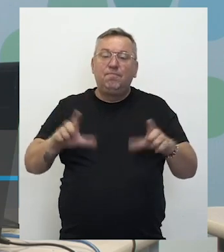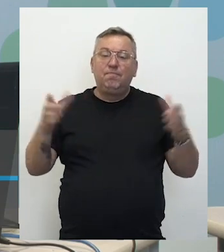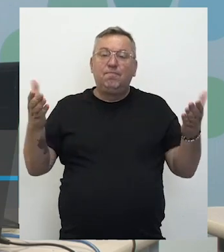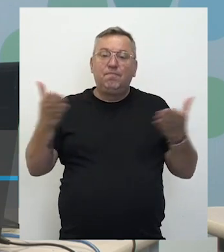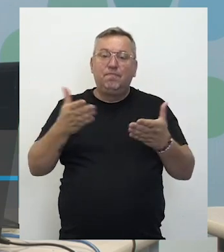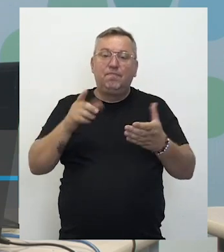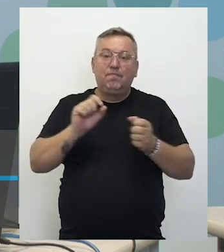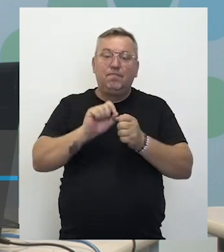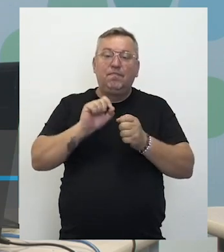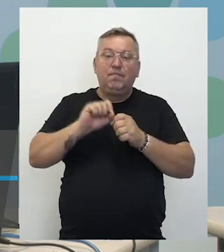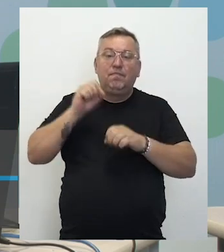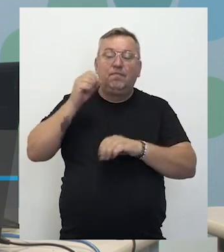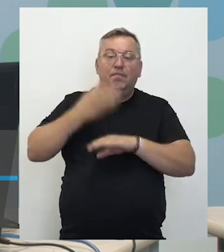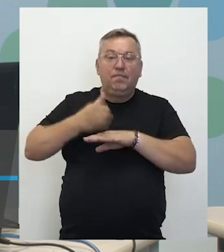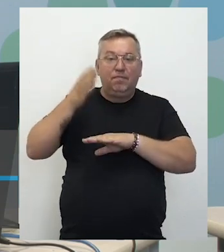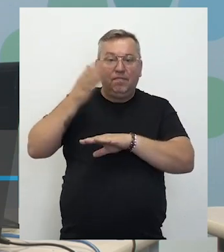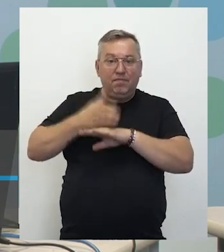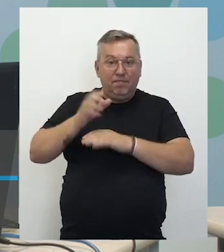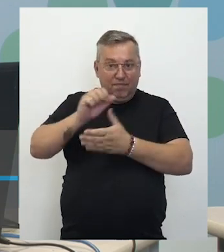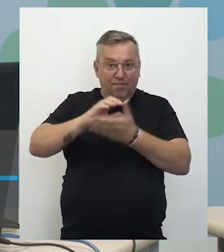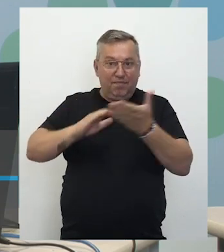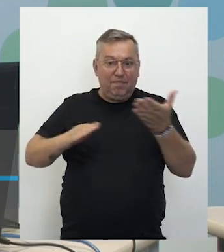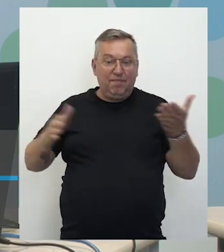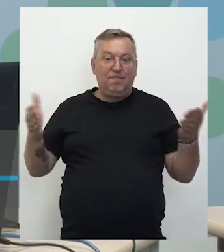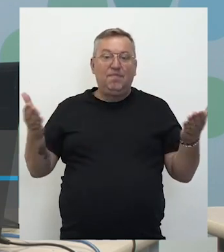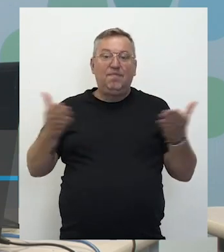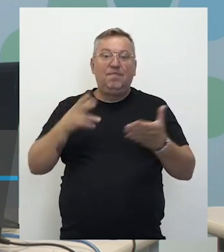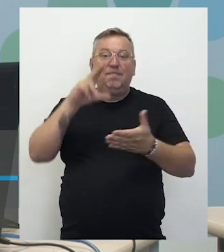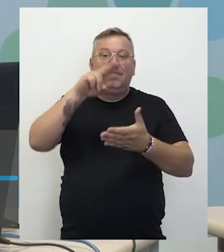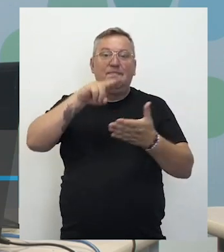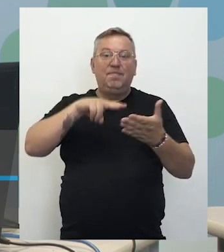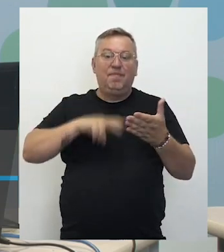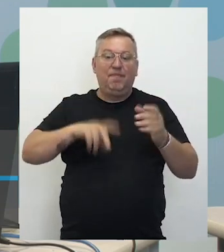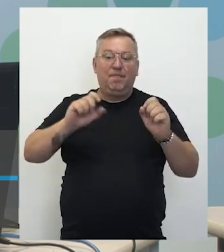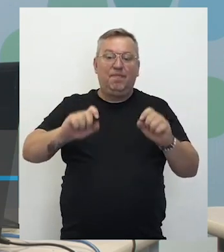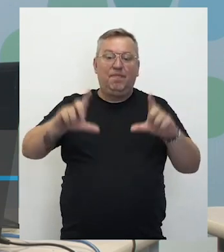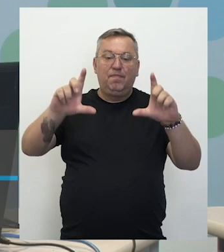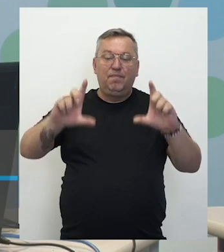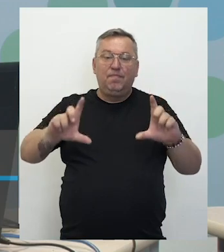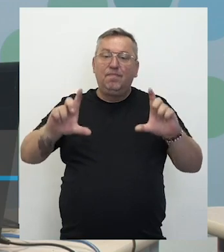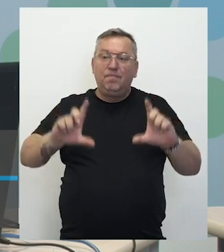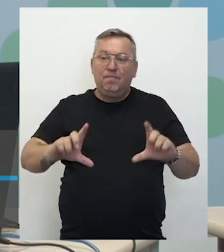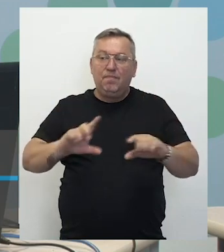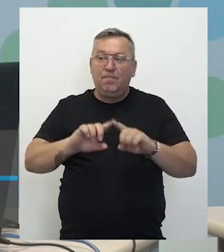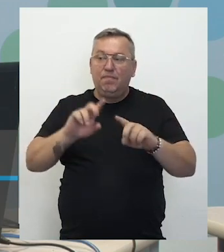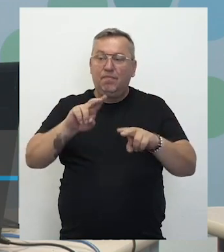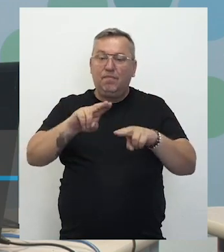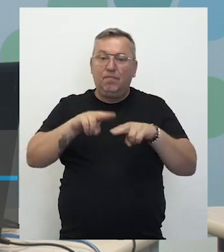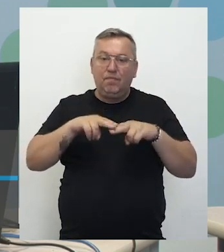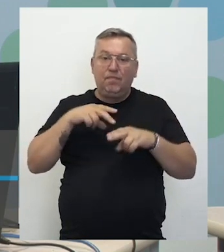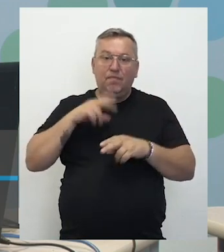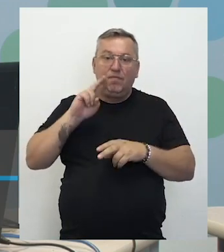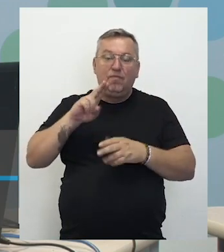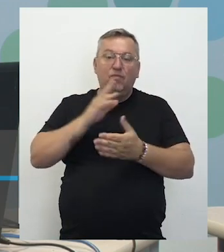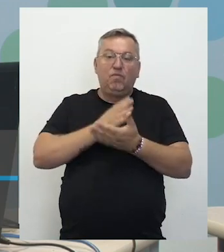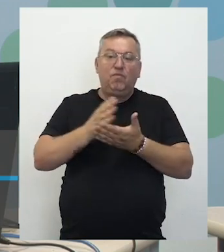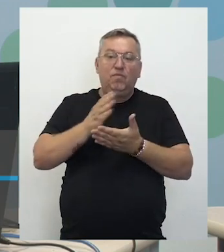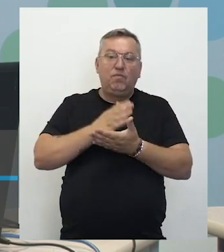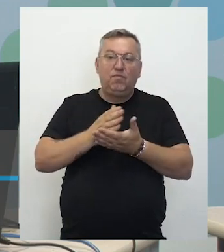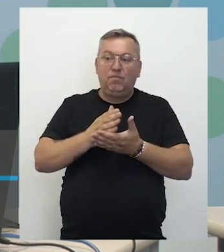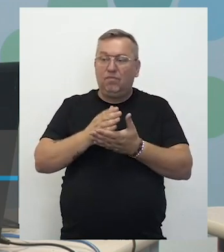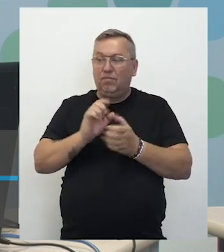um exercício a partir da leitura de imagens. Então por isso que a gente já iniciou